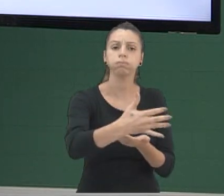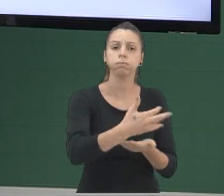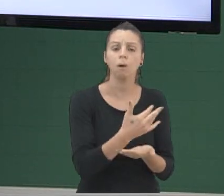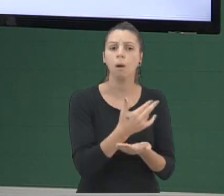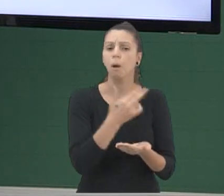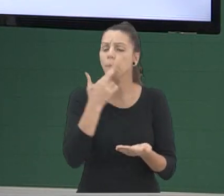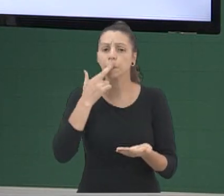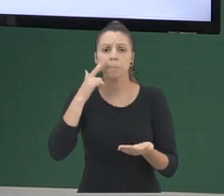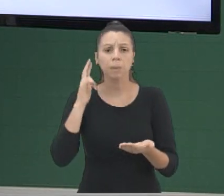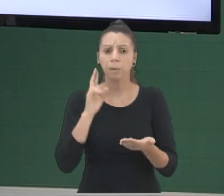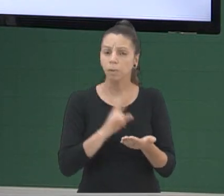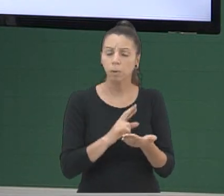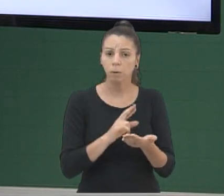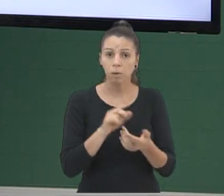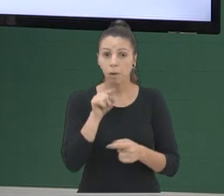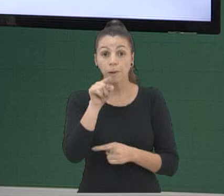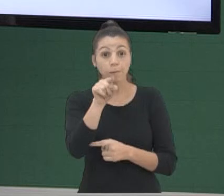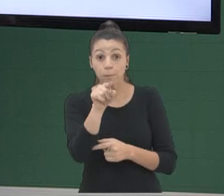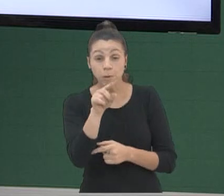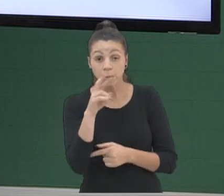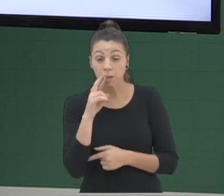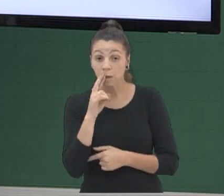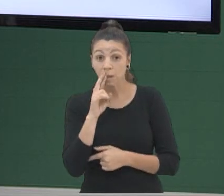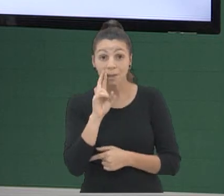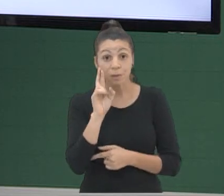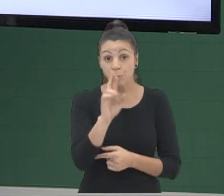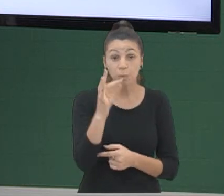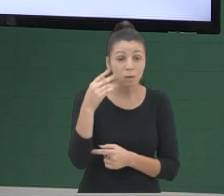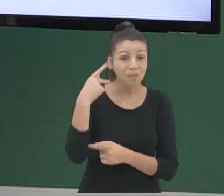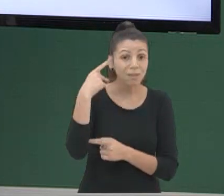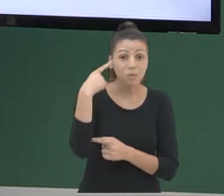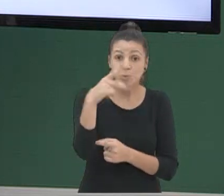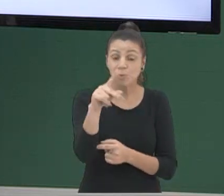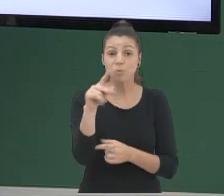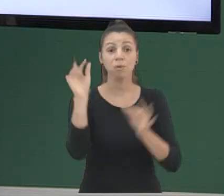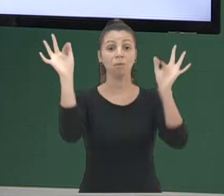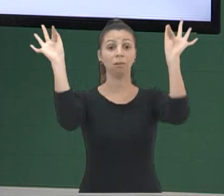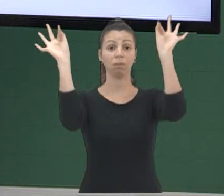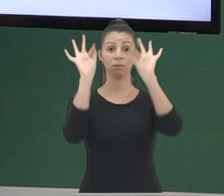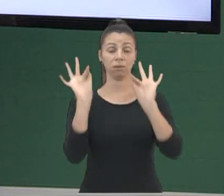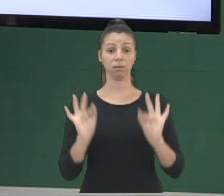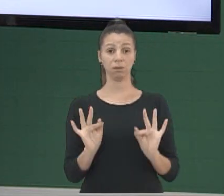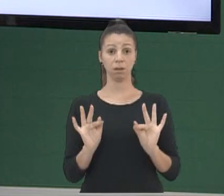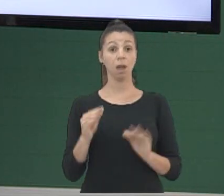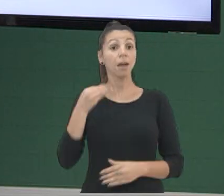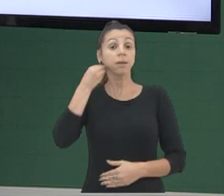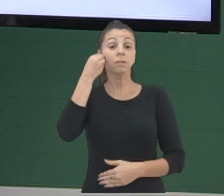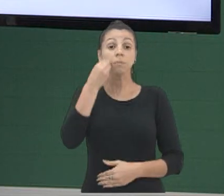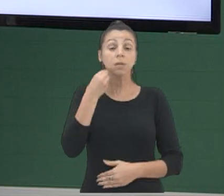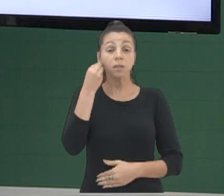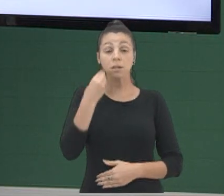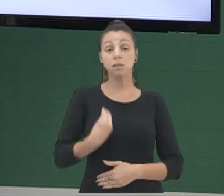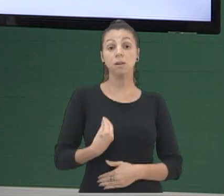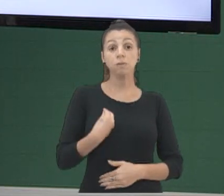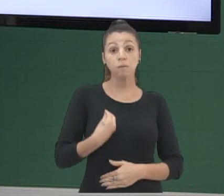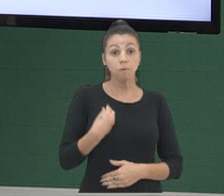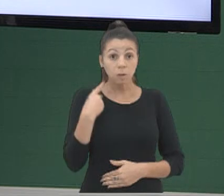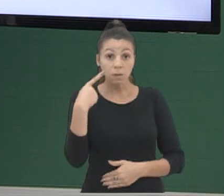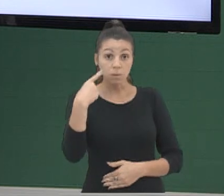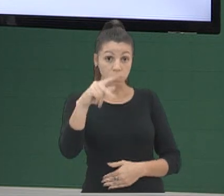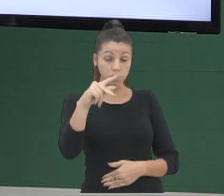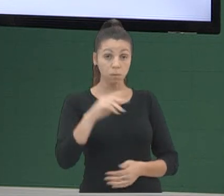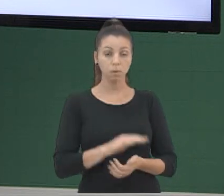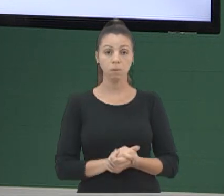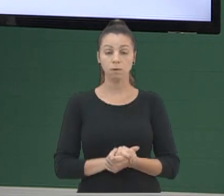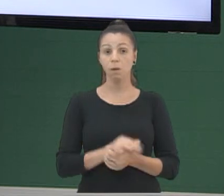tua resposta sobre o que te faz feliz ou o que é felicidade? São as experiências de vida que você tem. Né? Então são